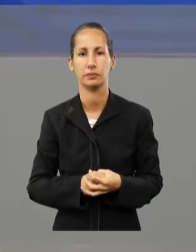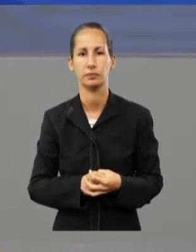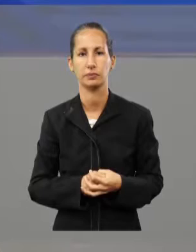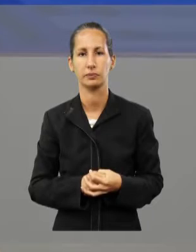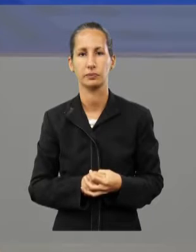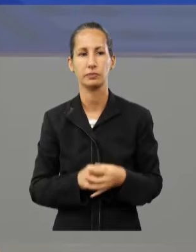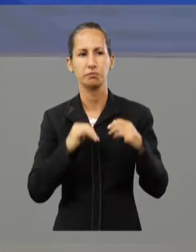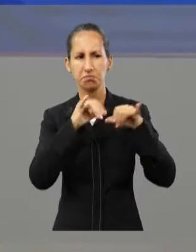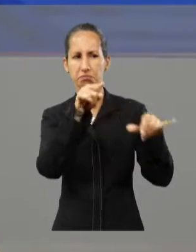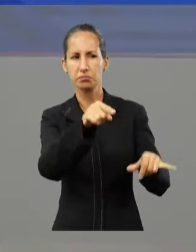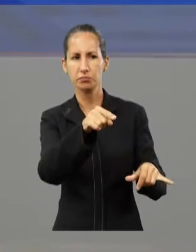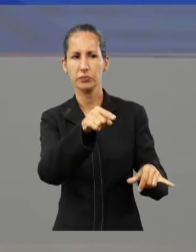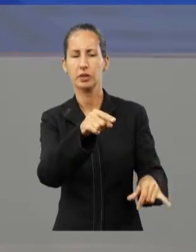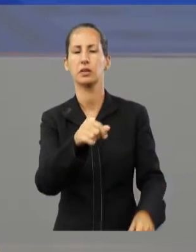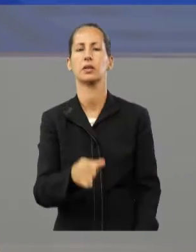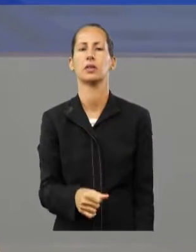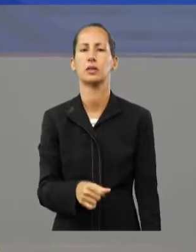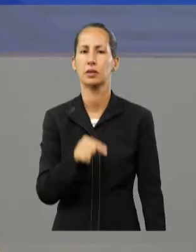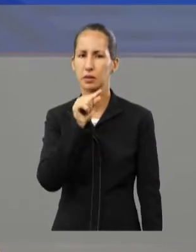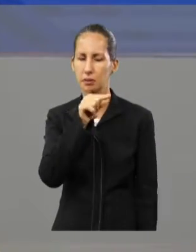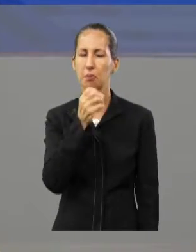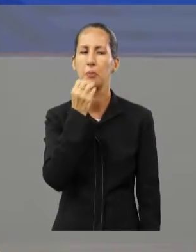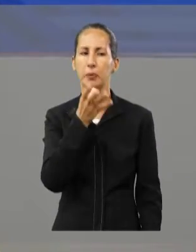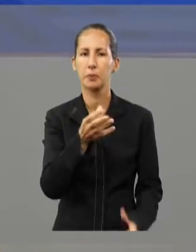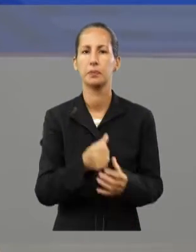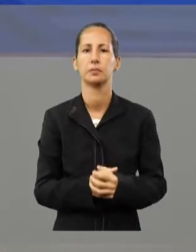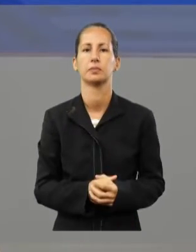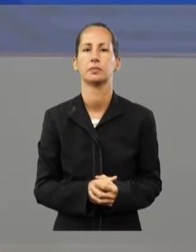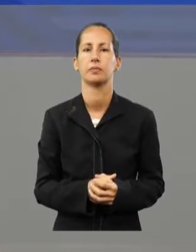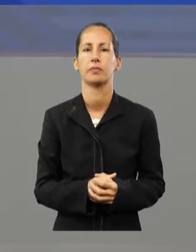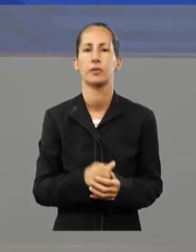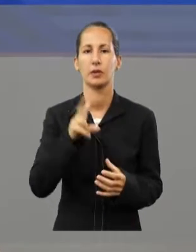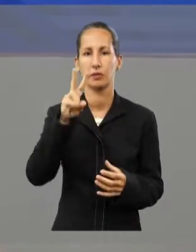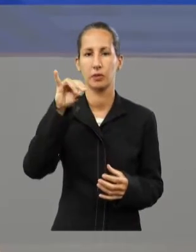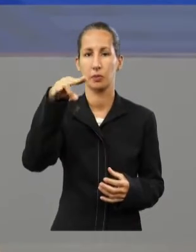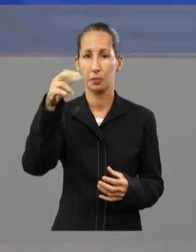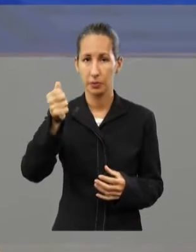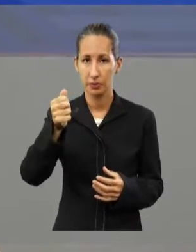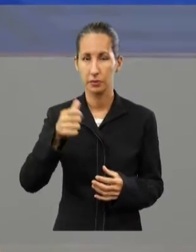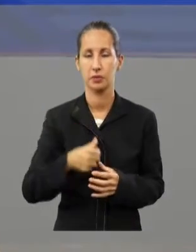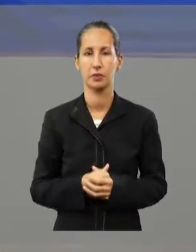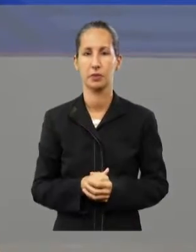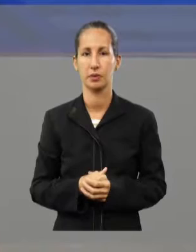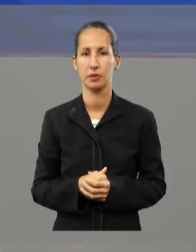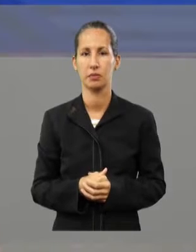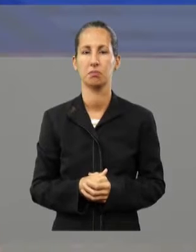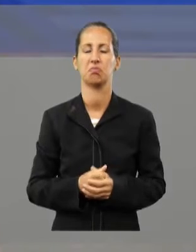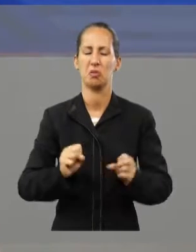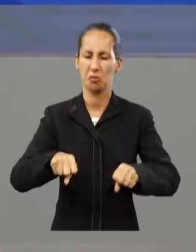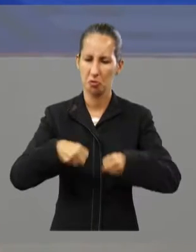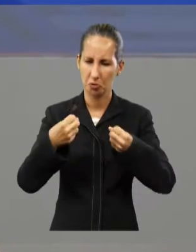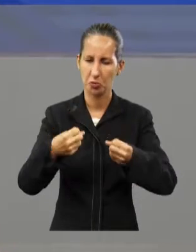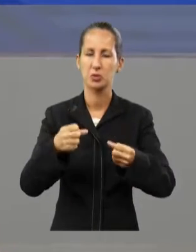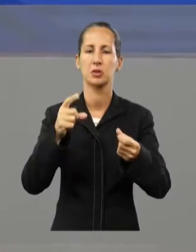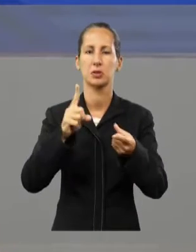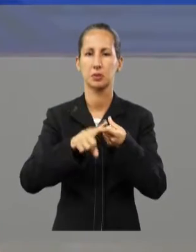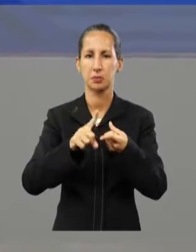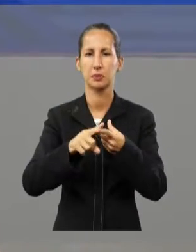disse, esse homem aí vai acabar com a gente. A Vilma é uma guerreira. Parabéns a